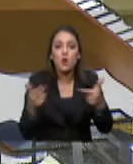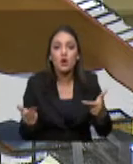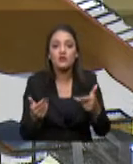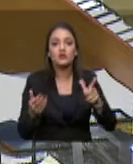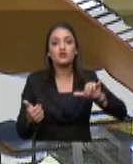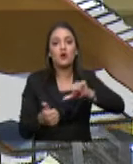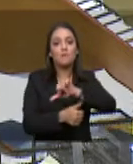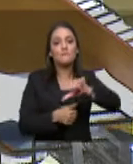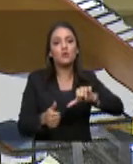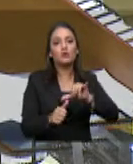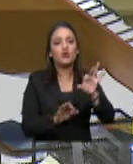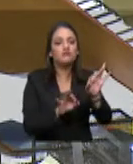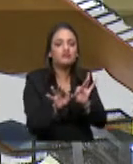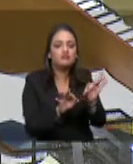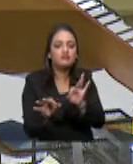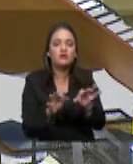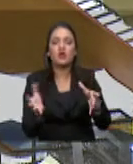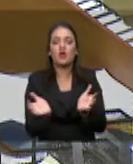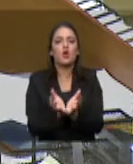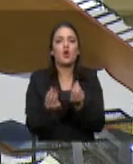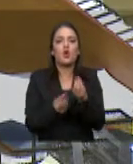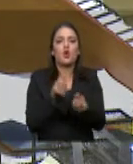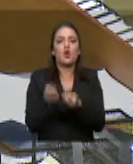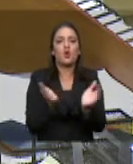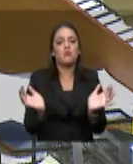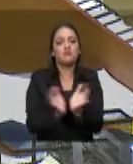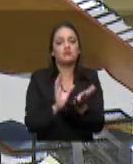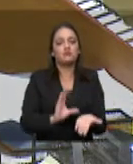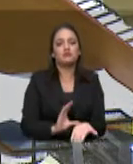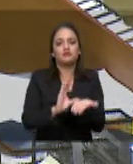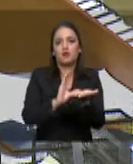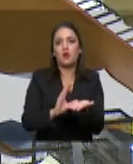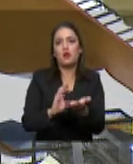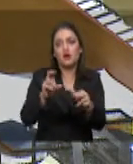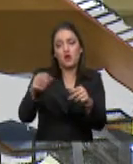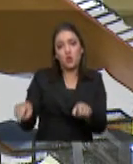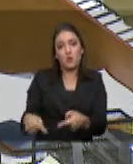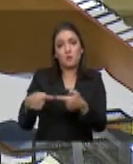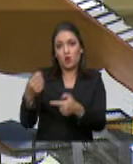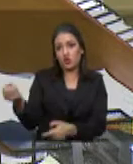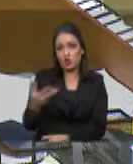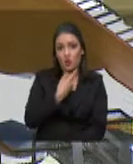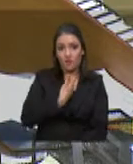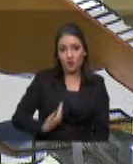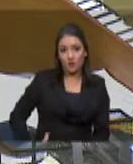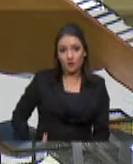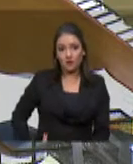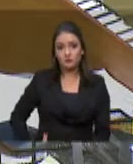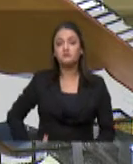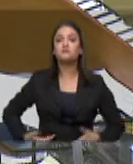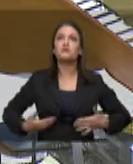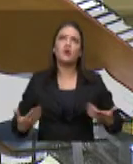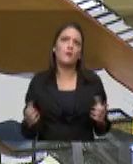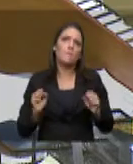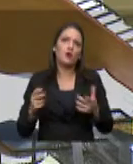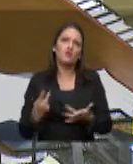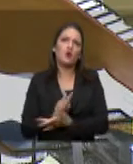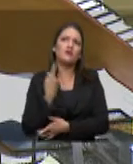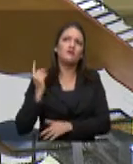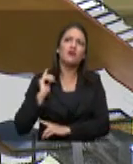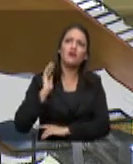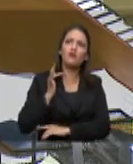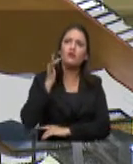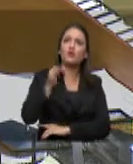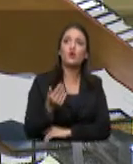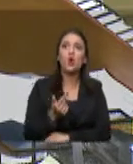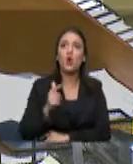atores envolvidos na temática conforme a dividendência do novo governo. Um governo mais adiante, por exemplo, pode